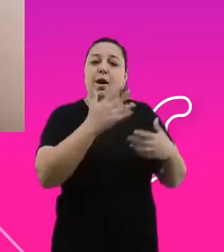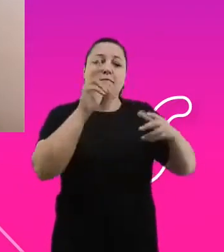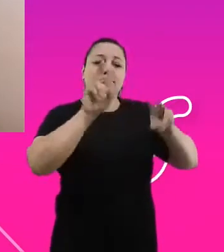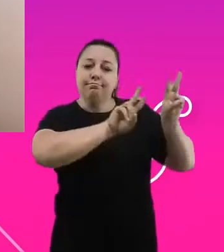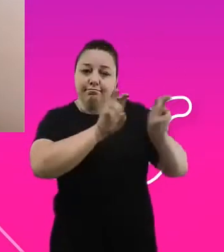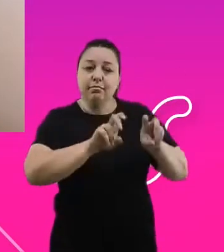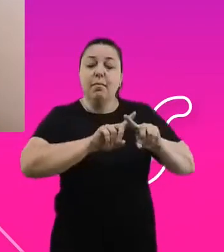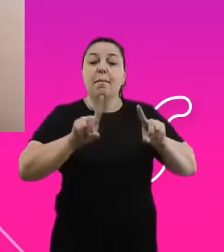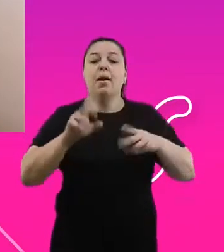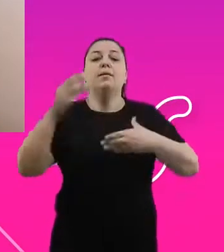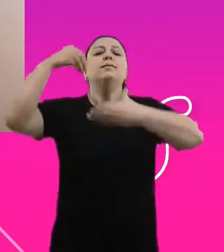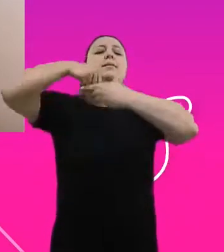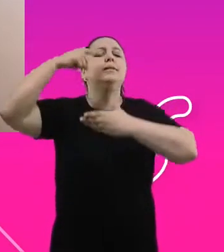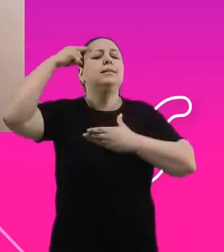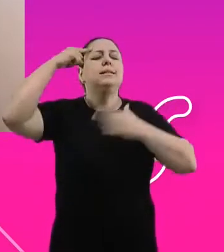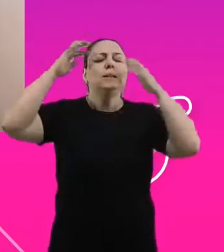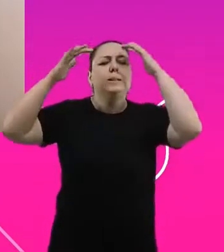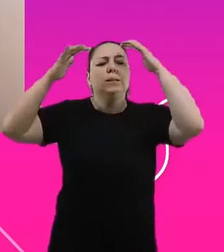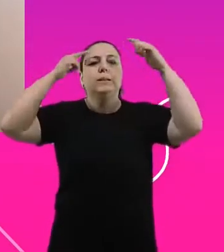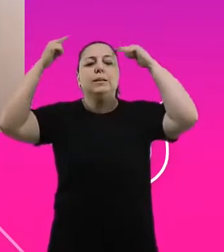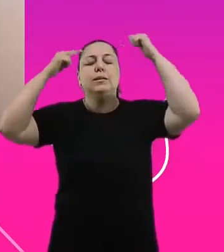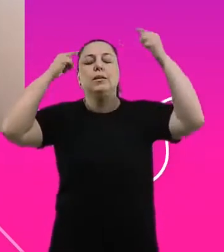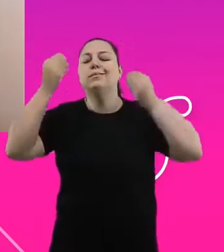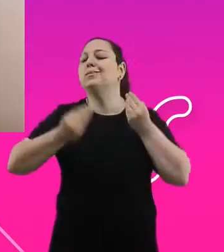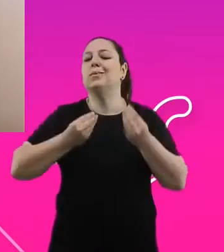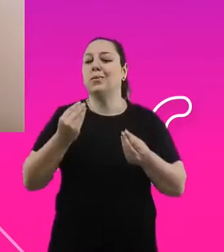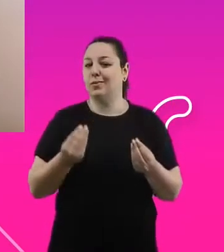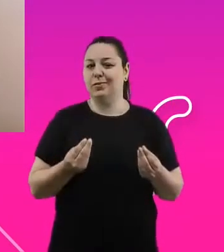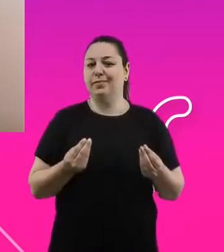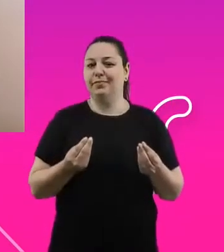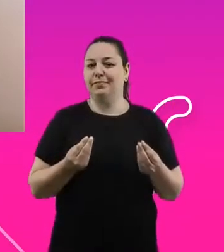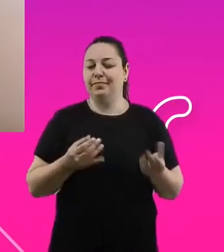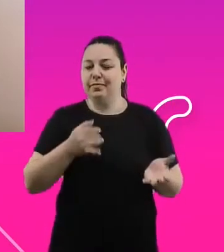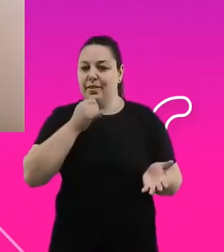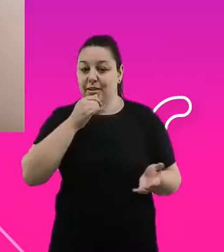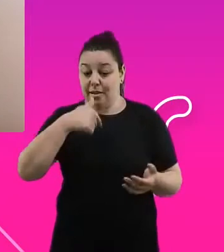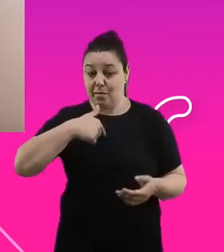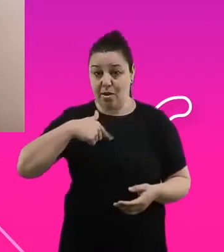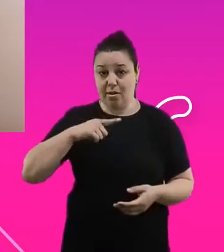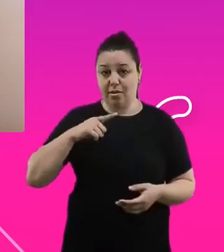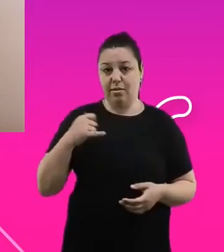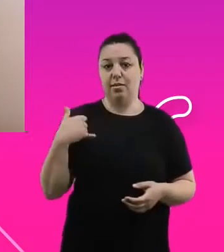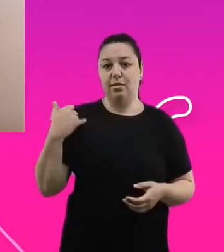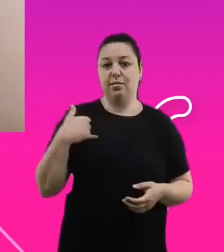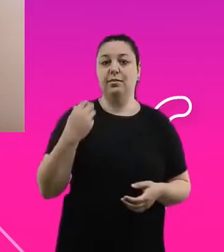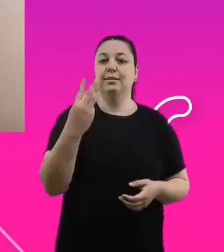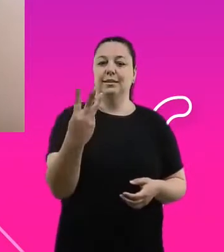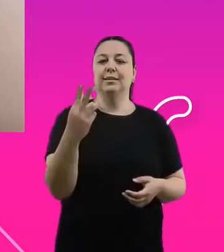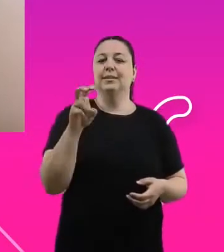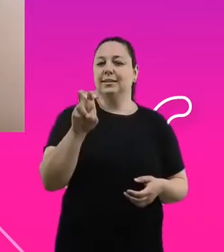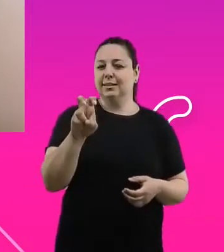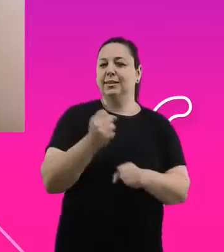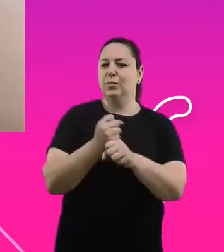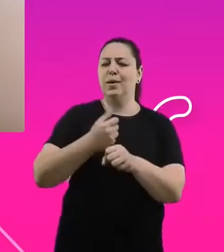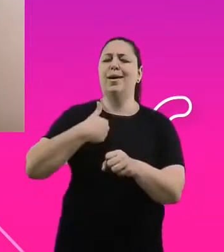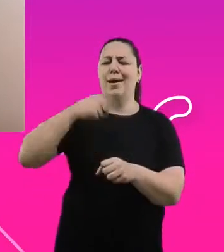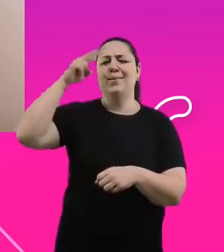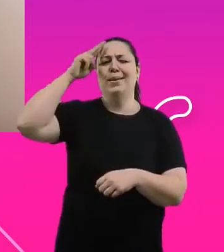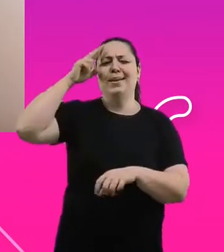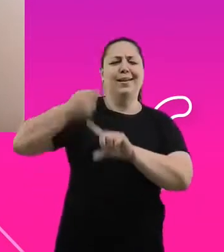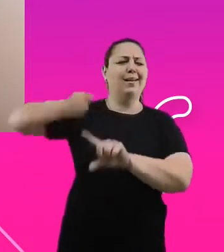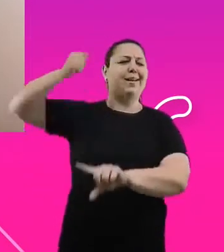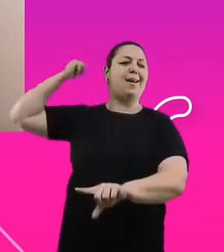geração, talvez, tipo, a minha geração, tenho 35 anos, eu ainda lembro do mundo sem internet, mas é muito poucos anos,